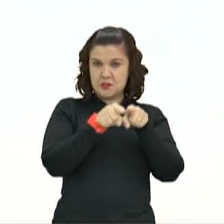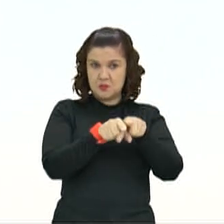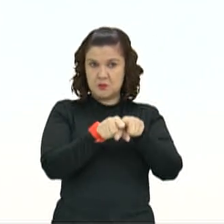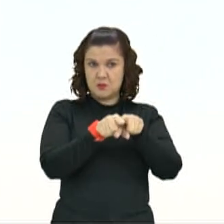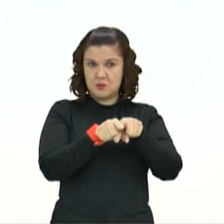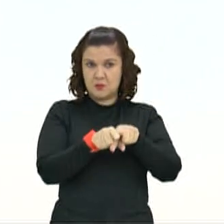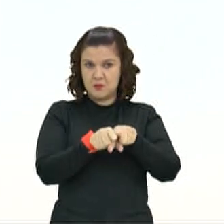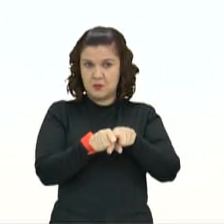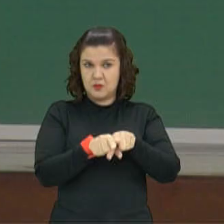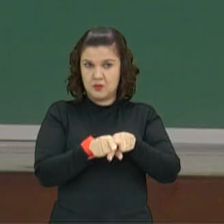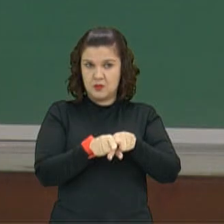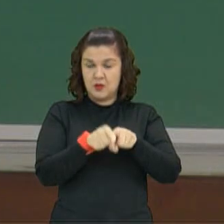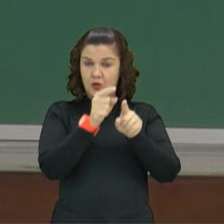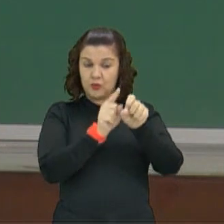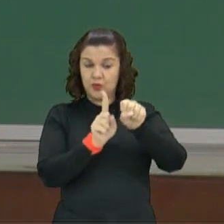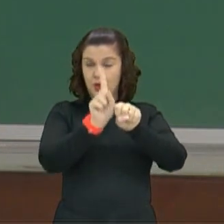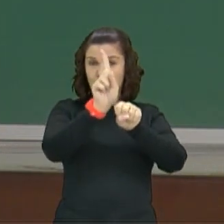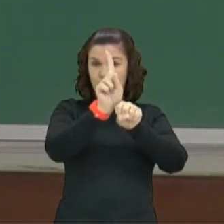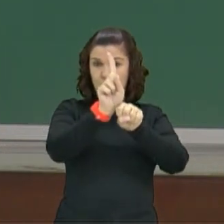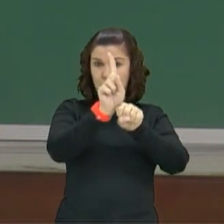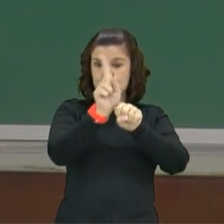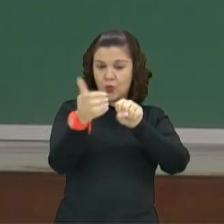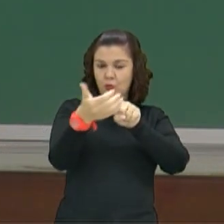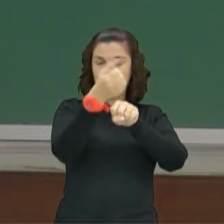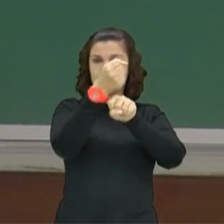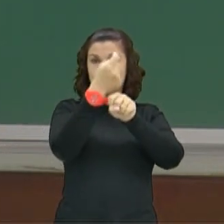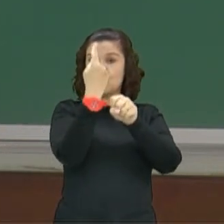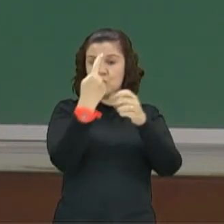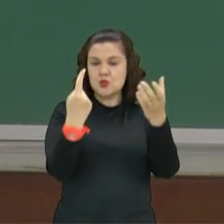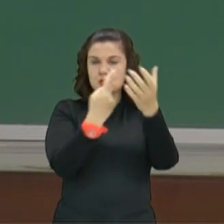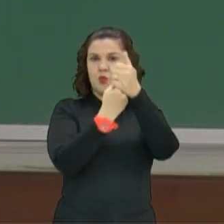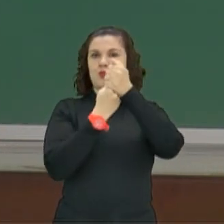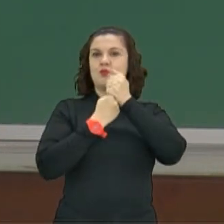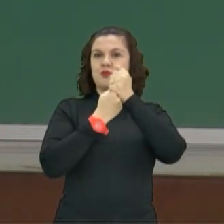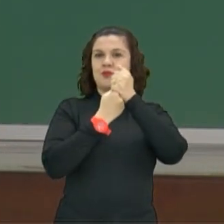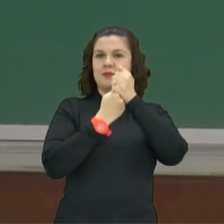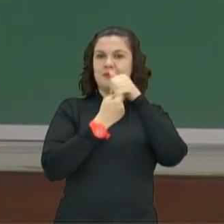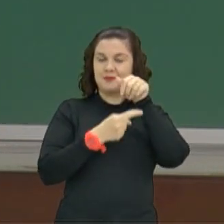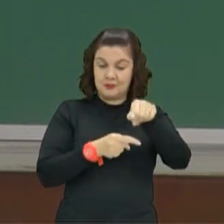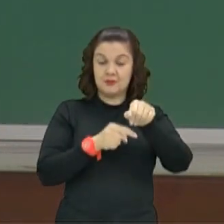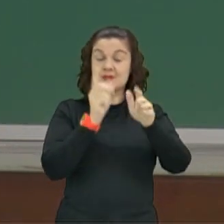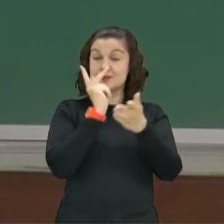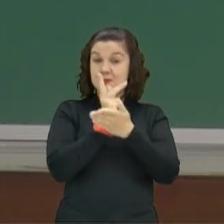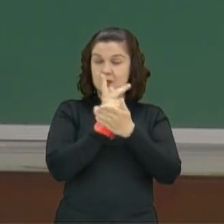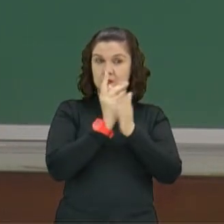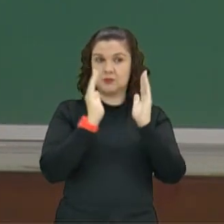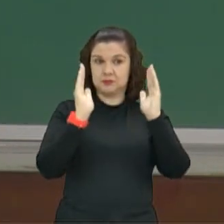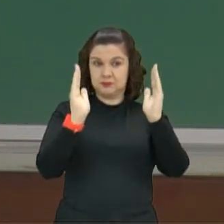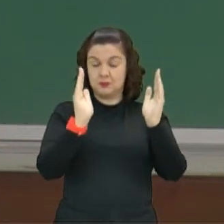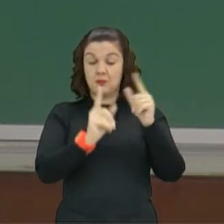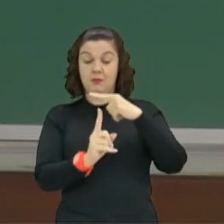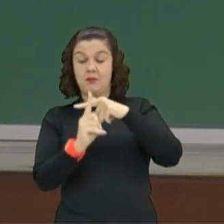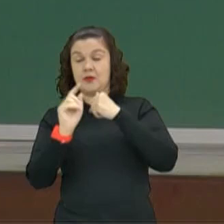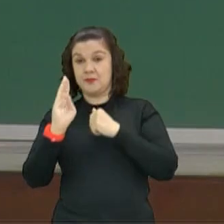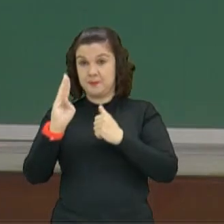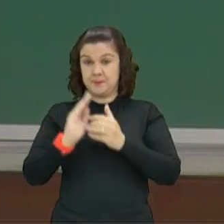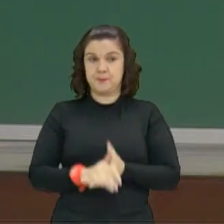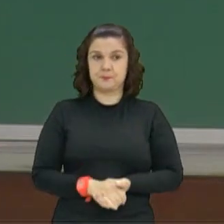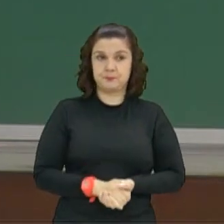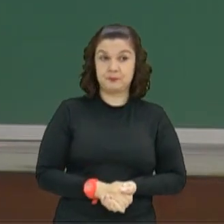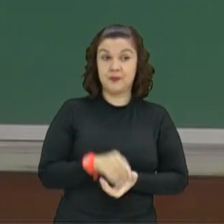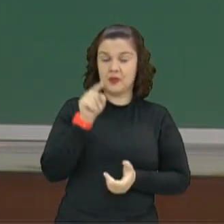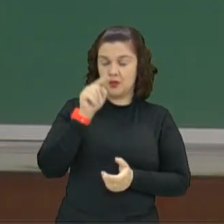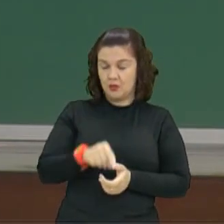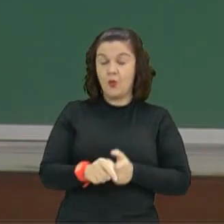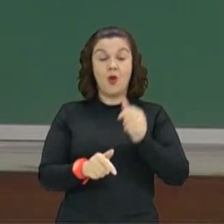que quando não tem o expoente nenhum aqui, sempre é o expoente 1, tá? O valor do expoente ali é 1. Ó, mais b. Onde